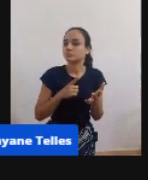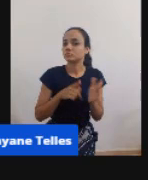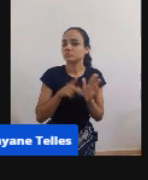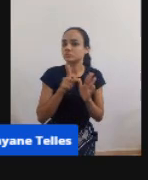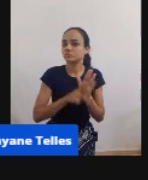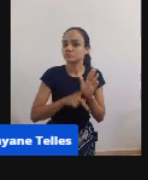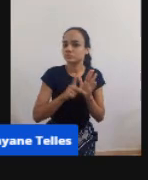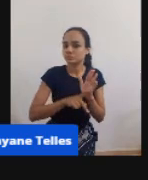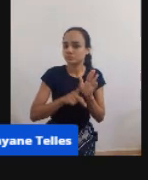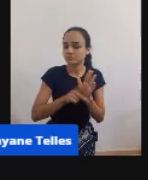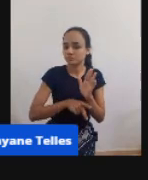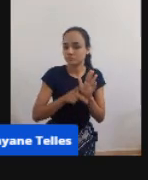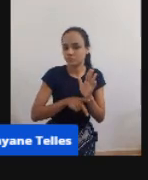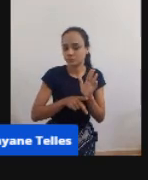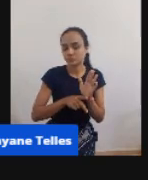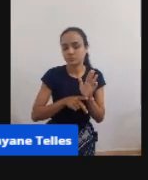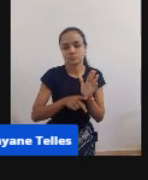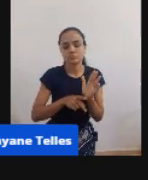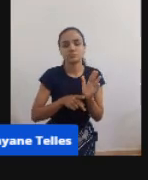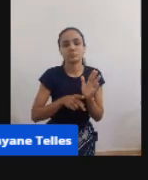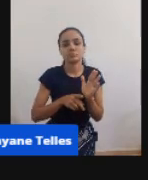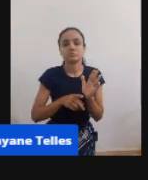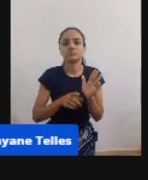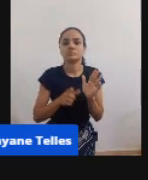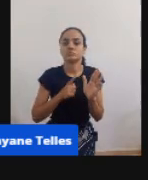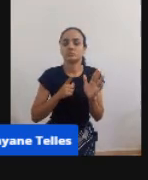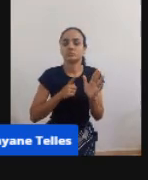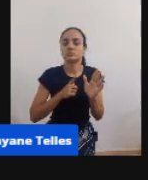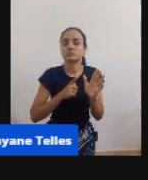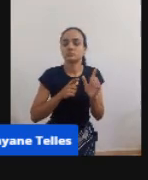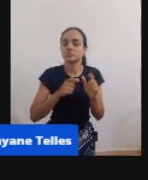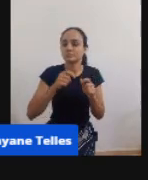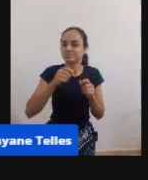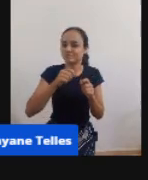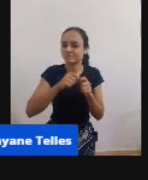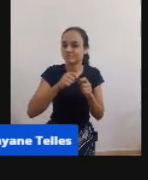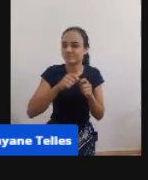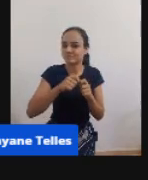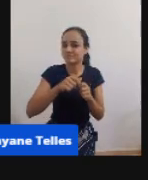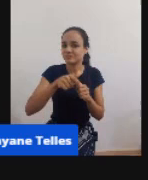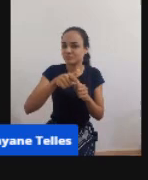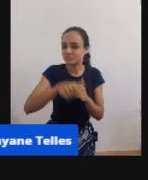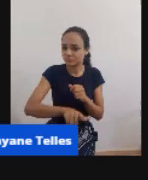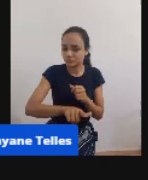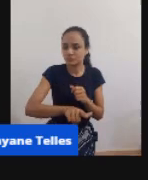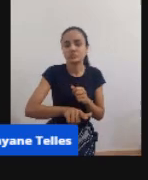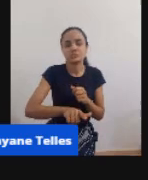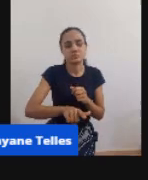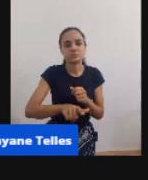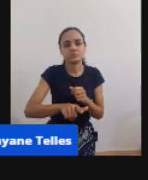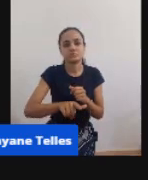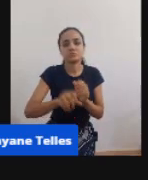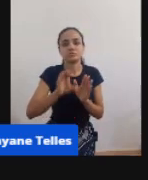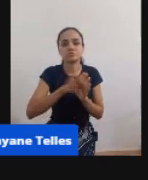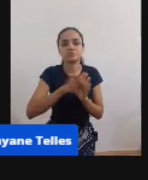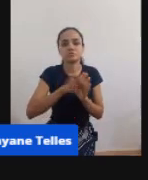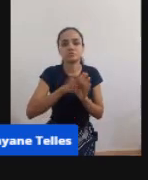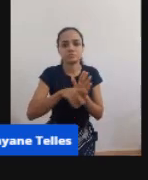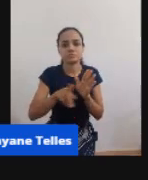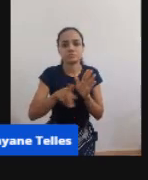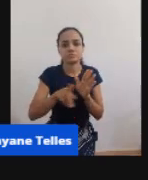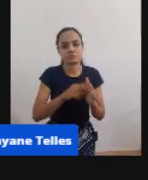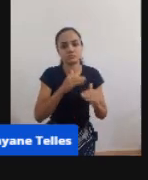aos conteúdos que foram desenvolvidos. Então, esses cuidados é preciso que